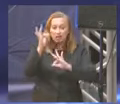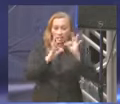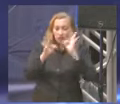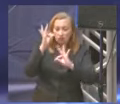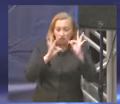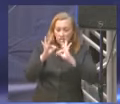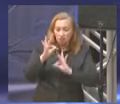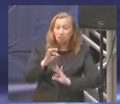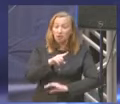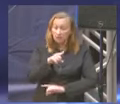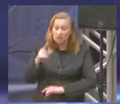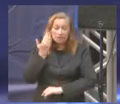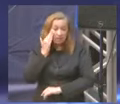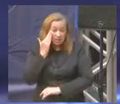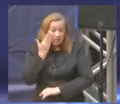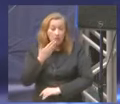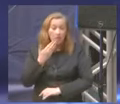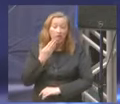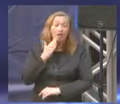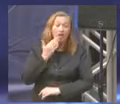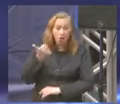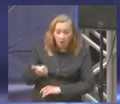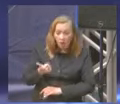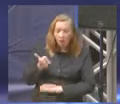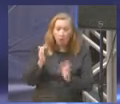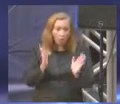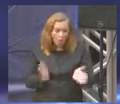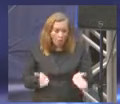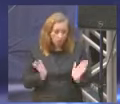ideia, tá? A gente hoje, segundo